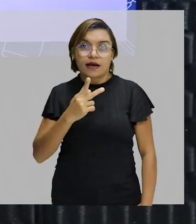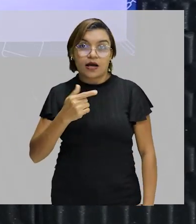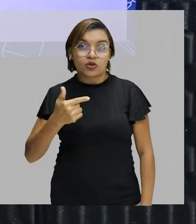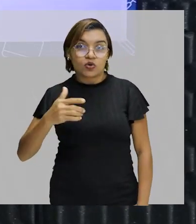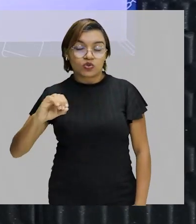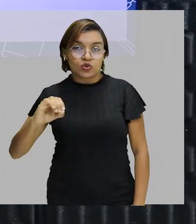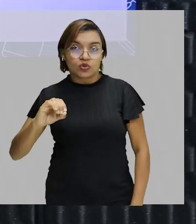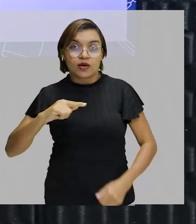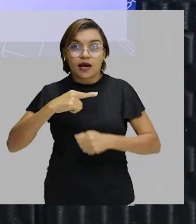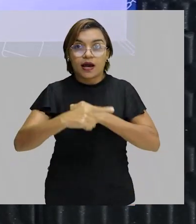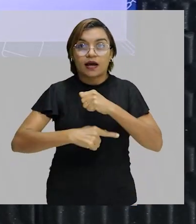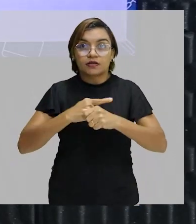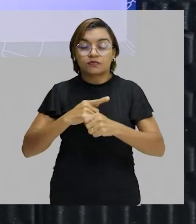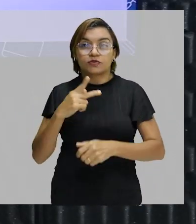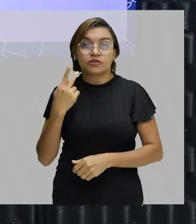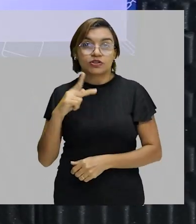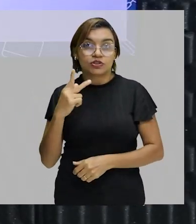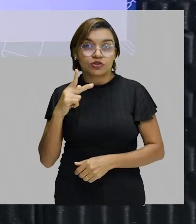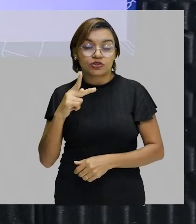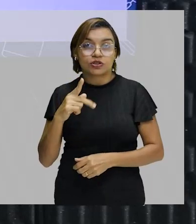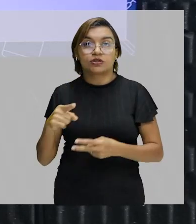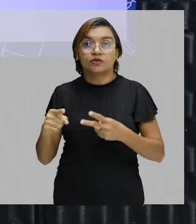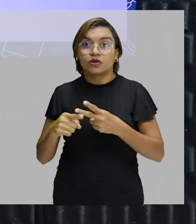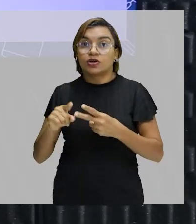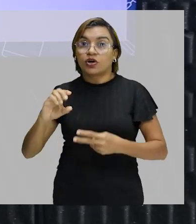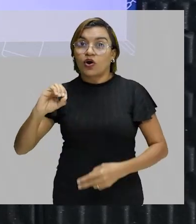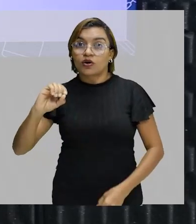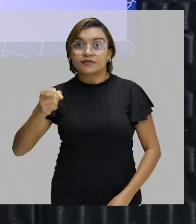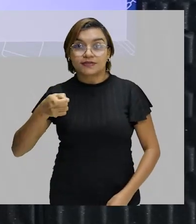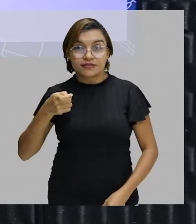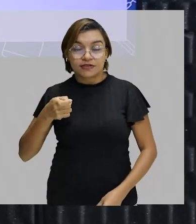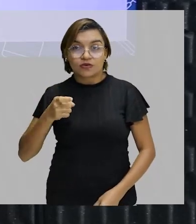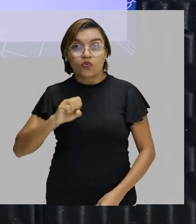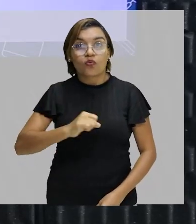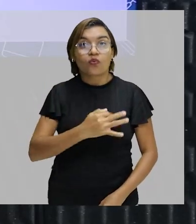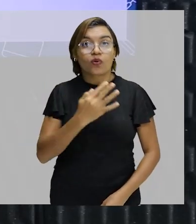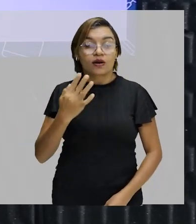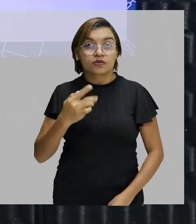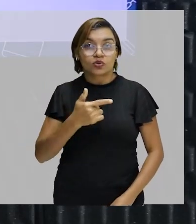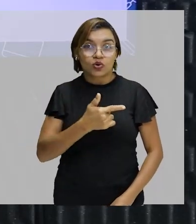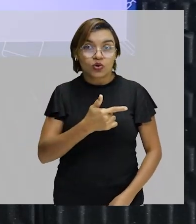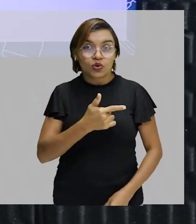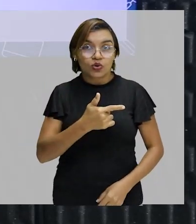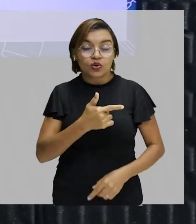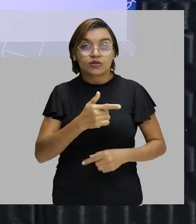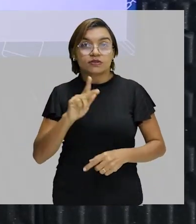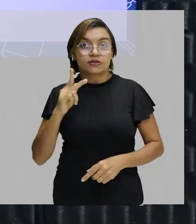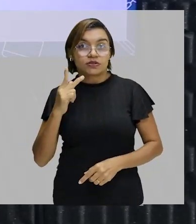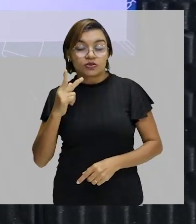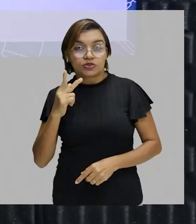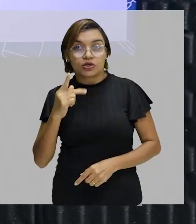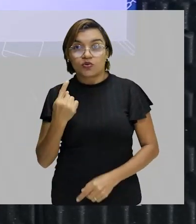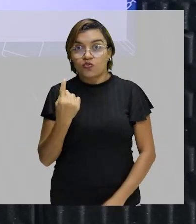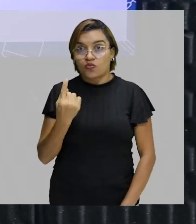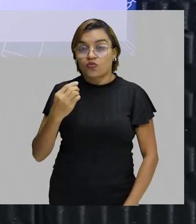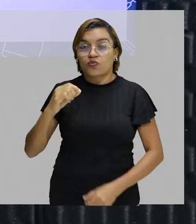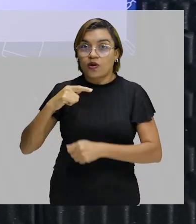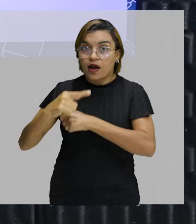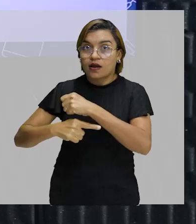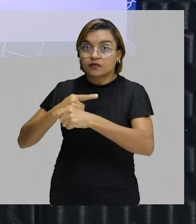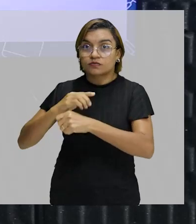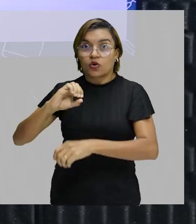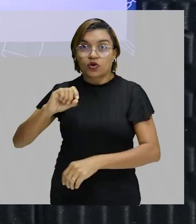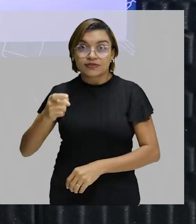os átomos? Hidrogênio e oxigênio. Quantos? 2 hidrogênios e um átomo de